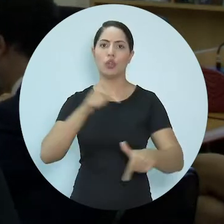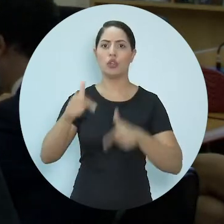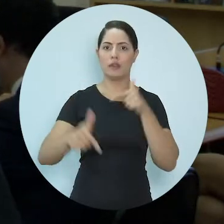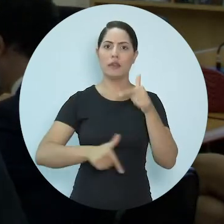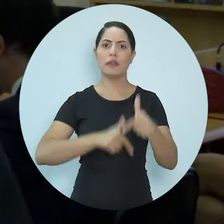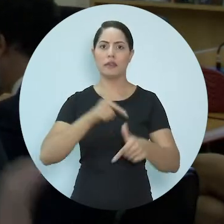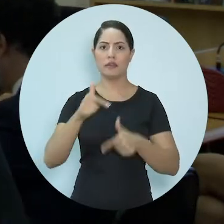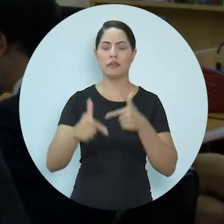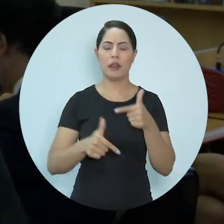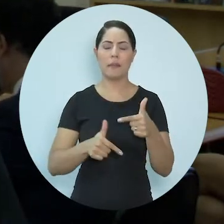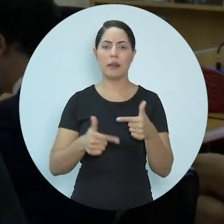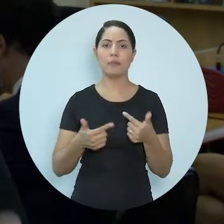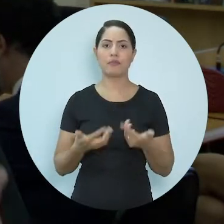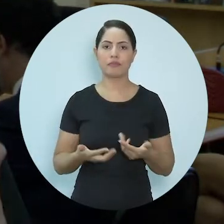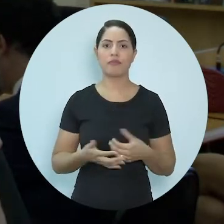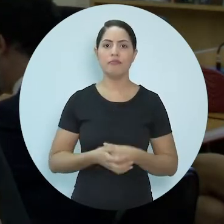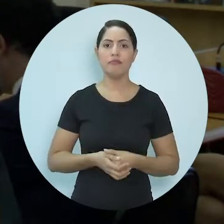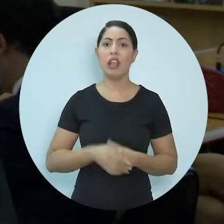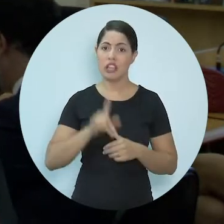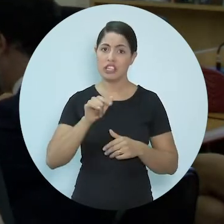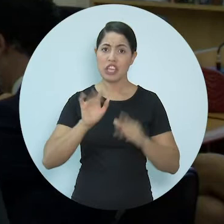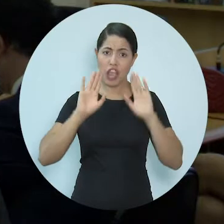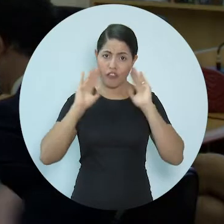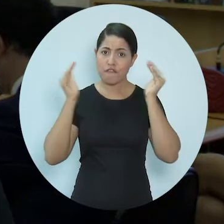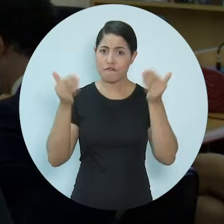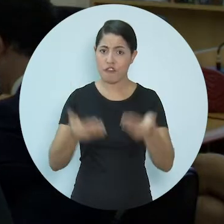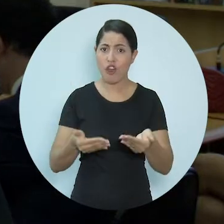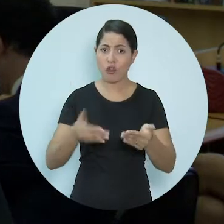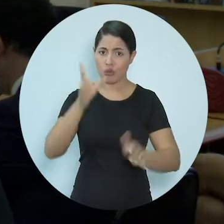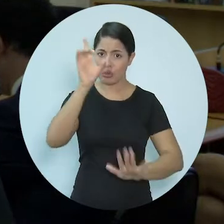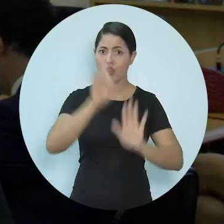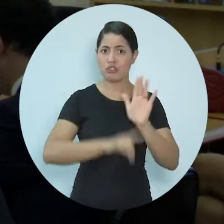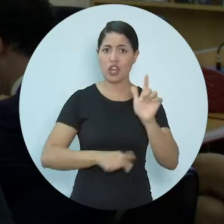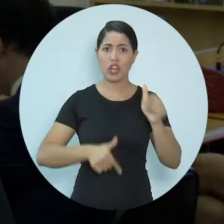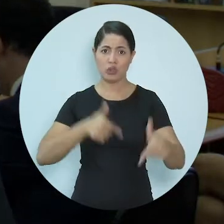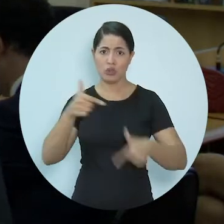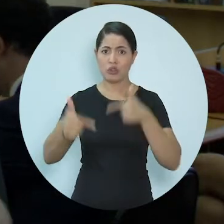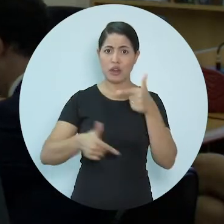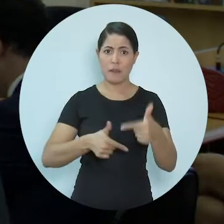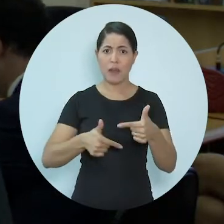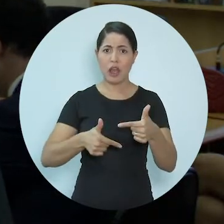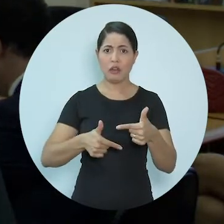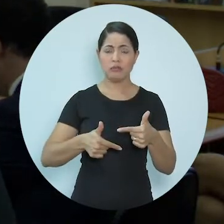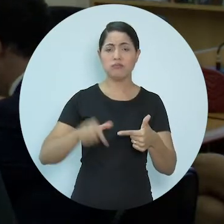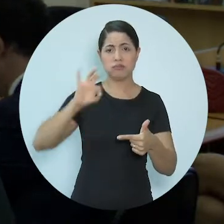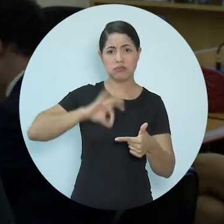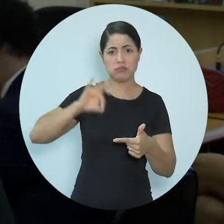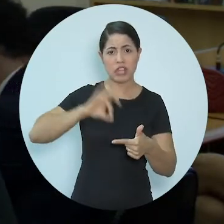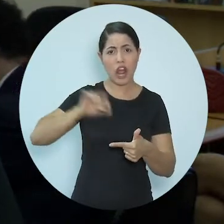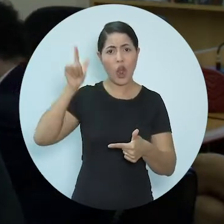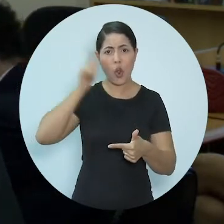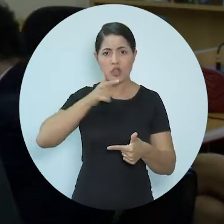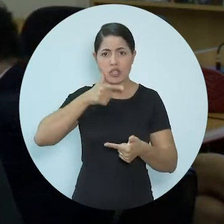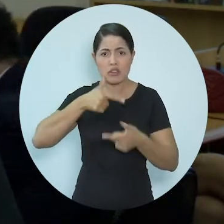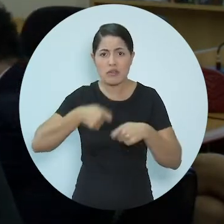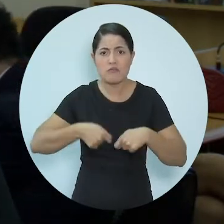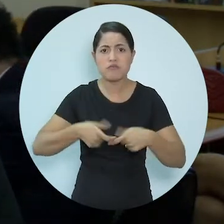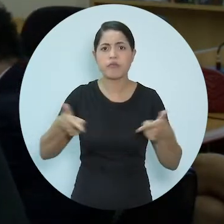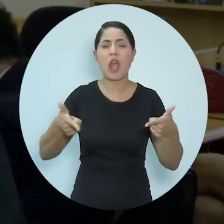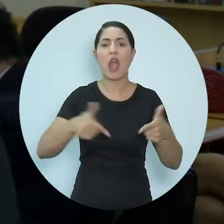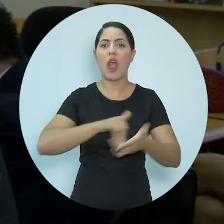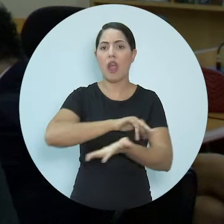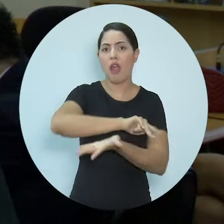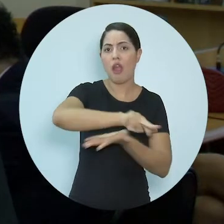do trabalho como um ramo do direito que trabalha com distribuição de renda e